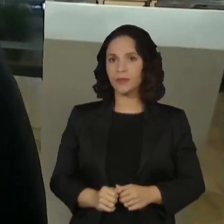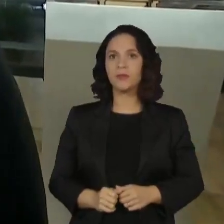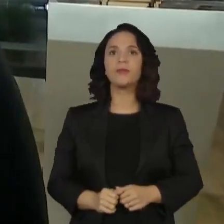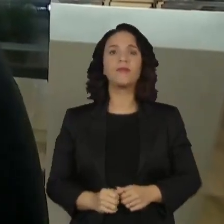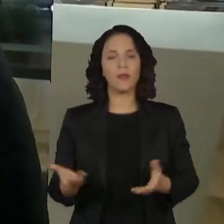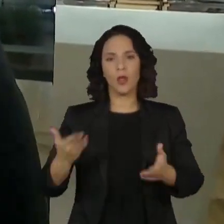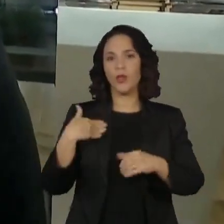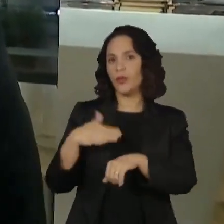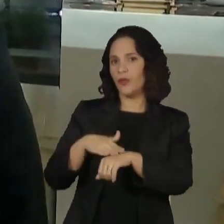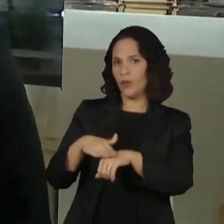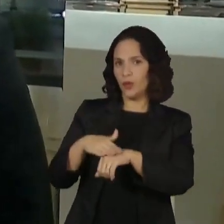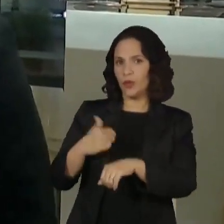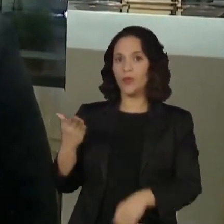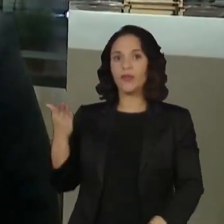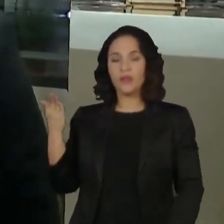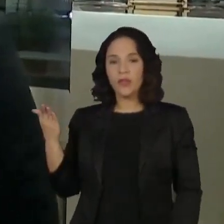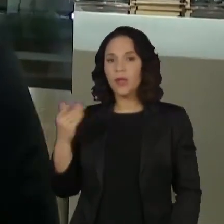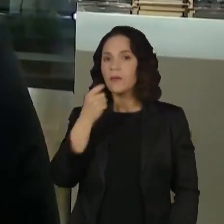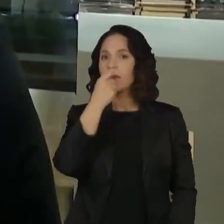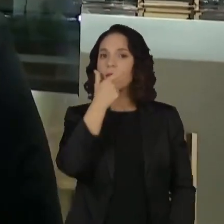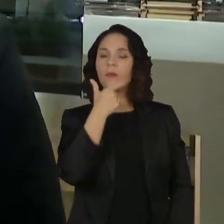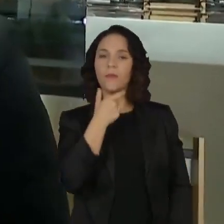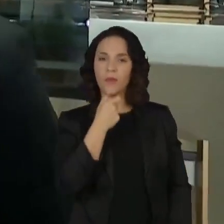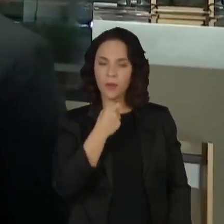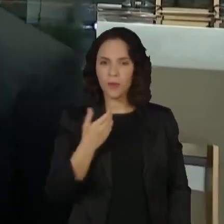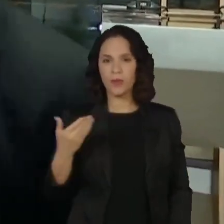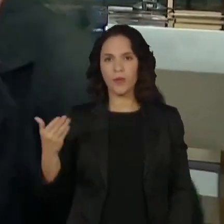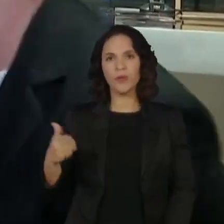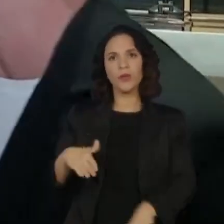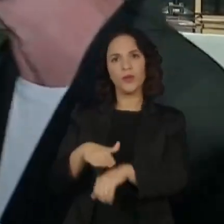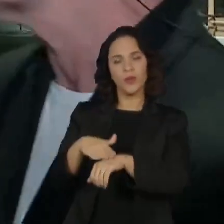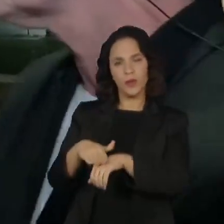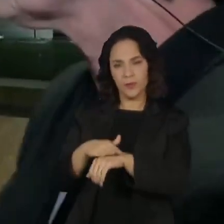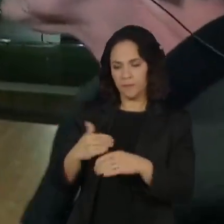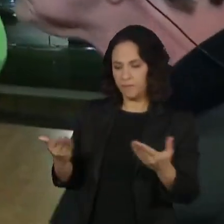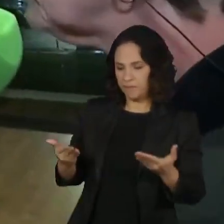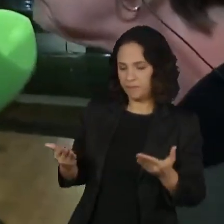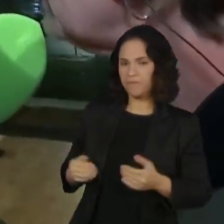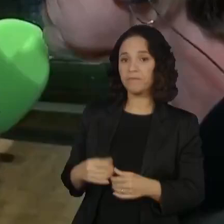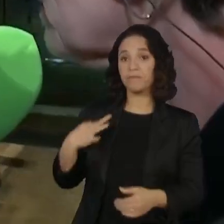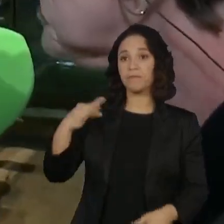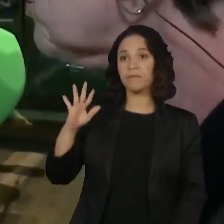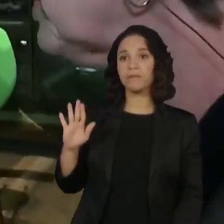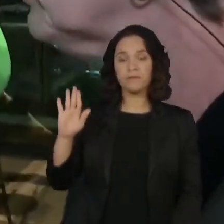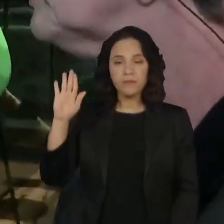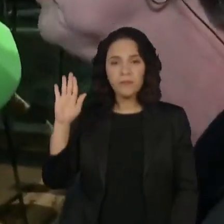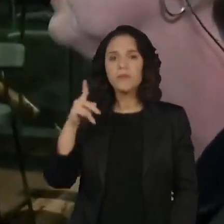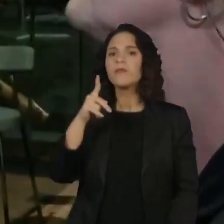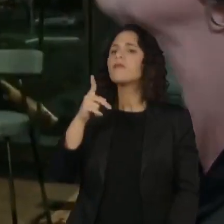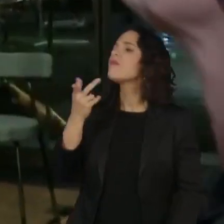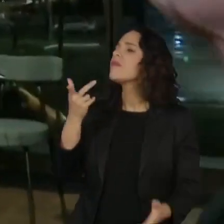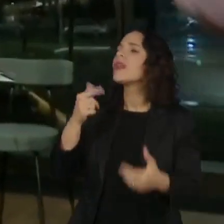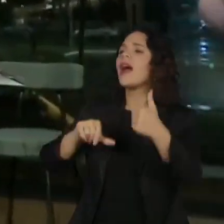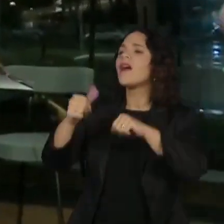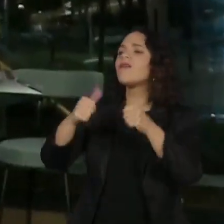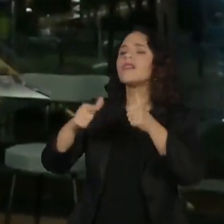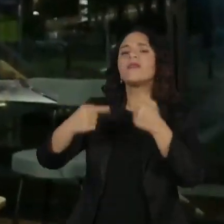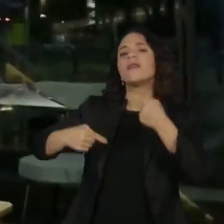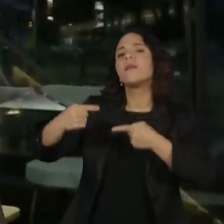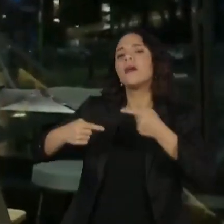vou conversar agora com o candidato Guilherme boulos Fala conosco neste momento candidato Qual é a avaliação a respeito do